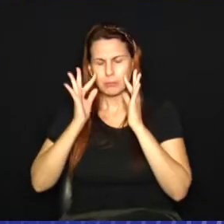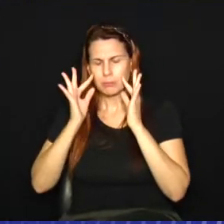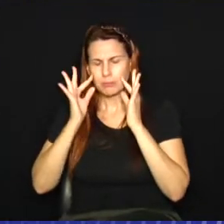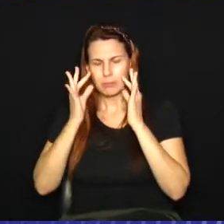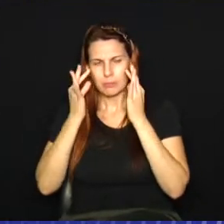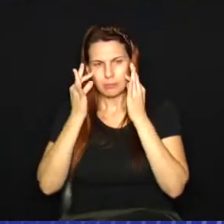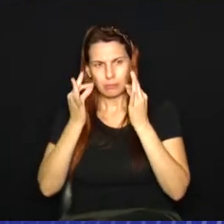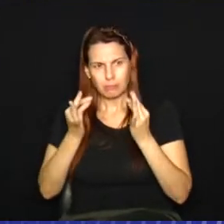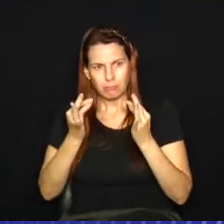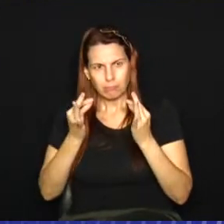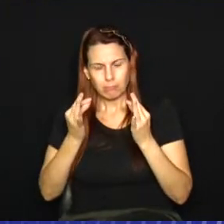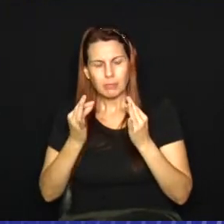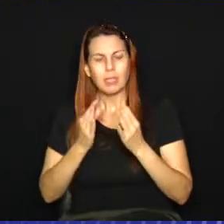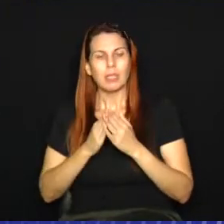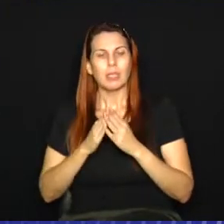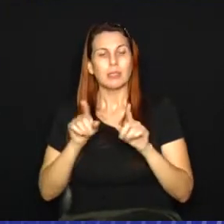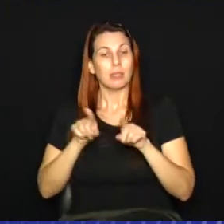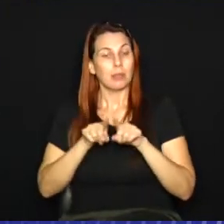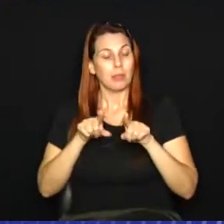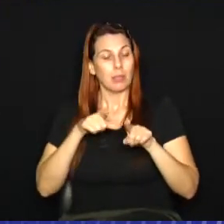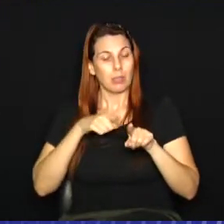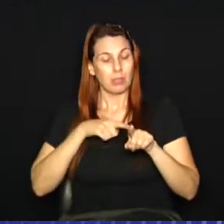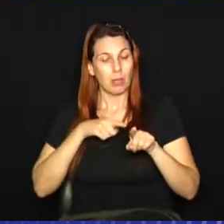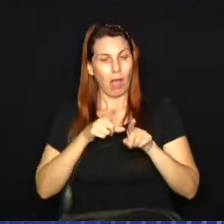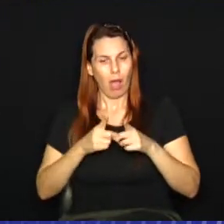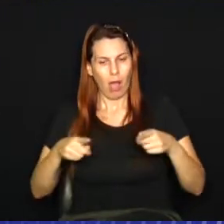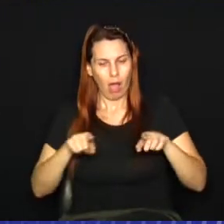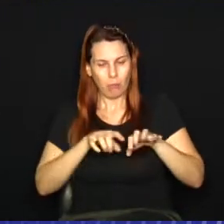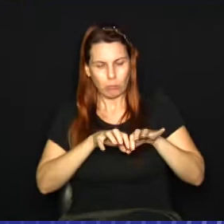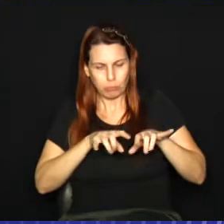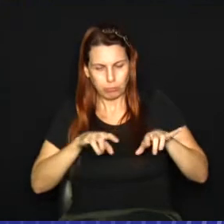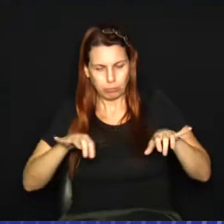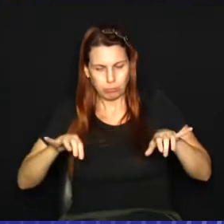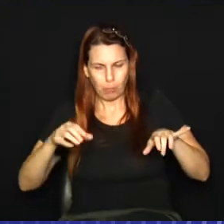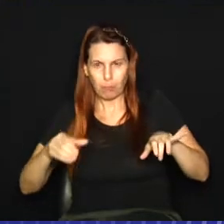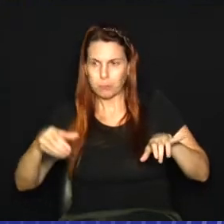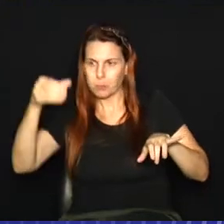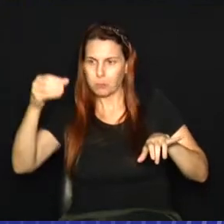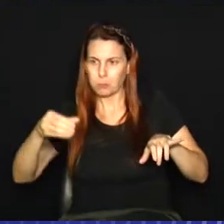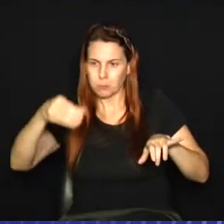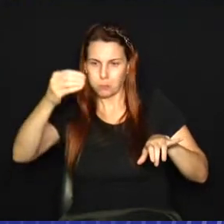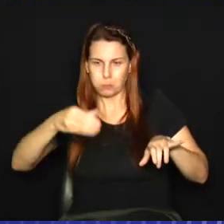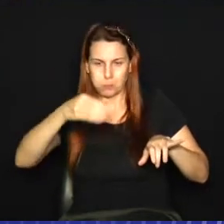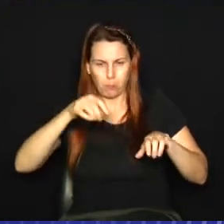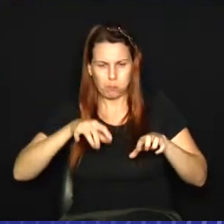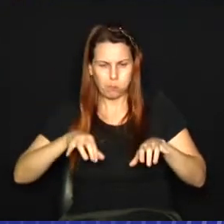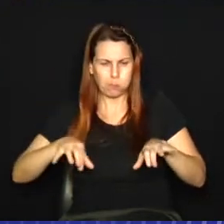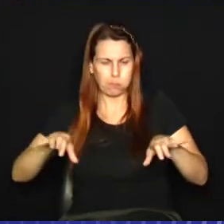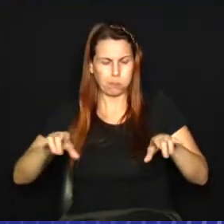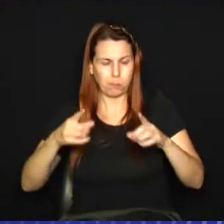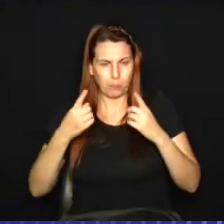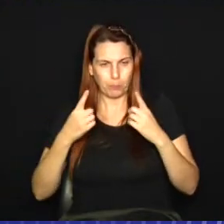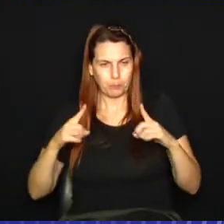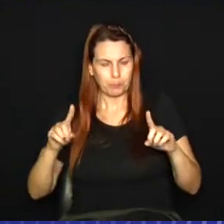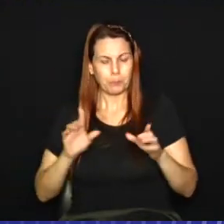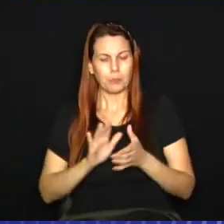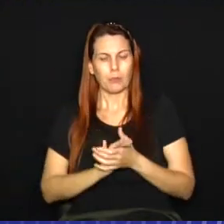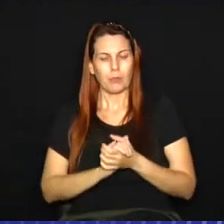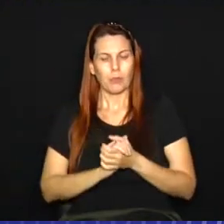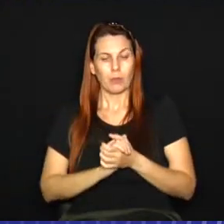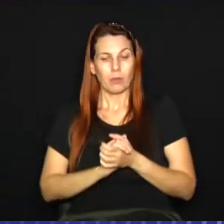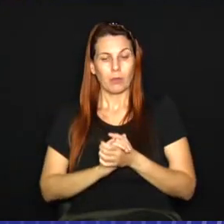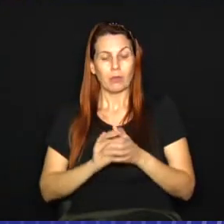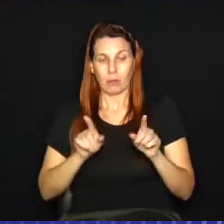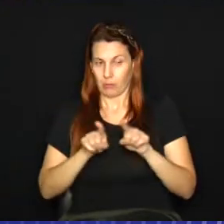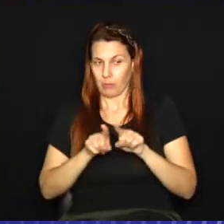juntamente com o grande órgão de tubos que era executado nas grandes missas solenes. Ainda dentro da